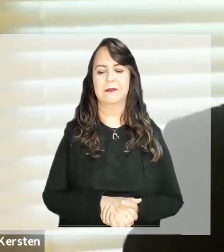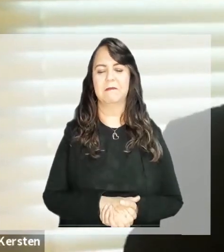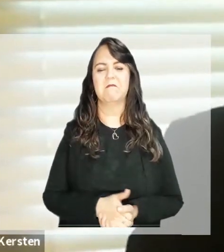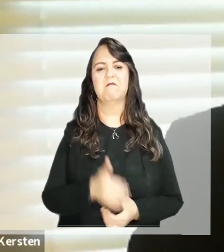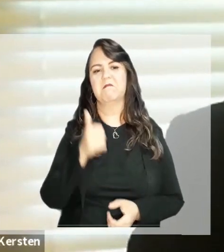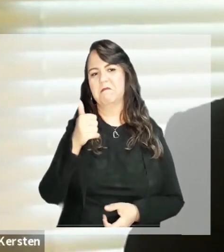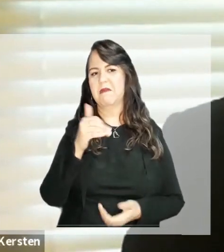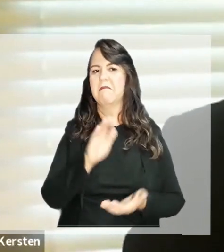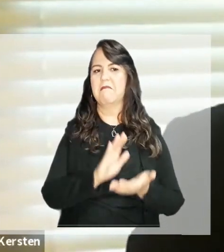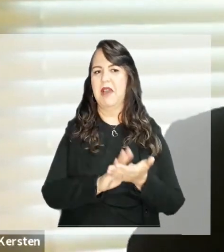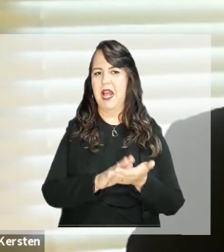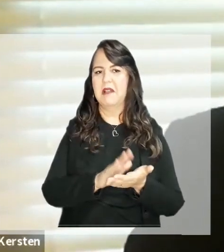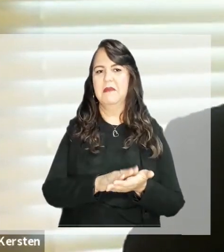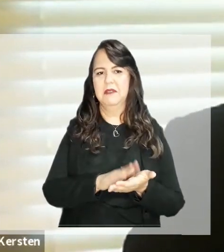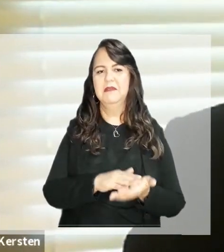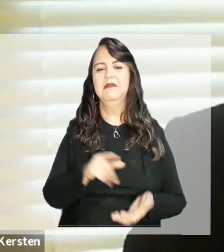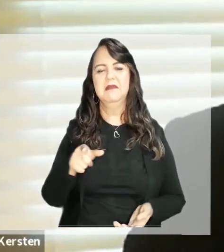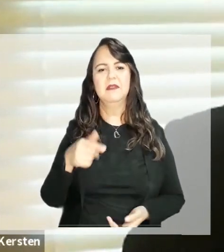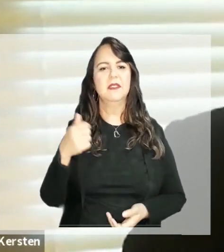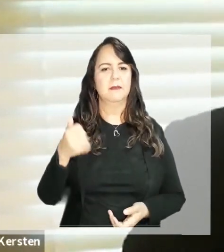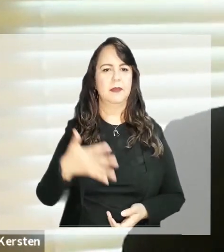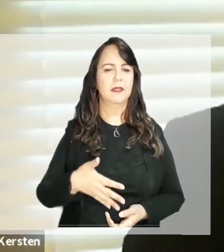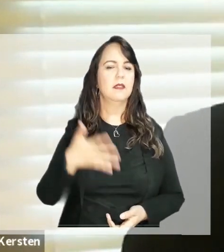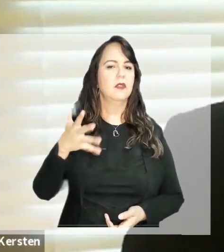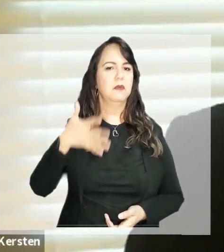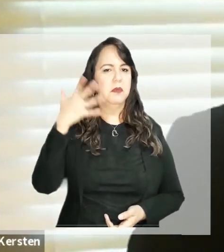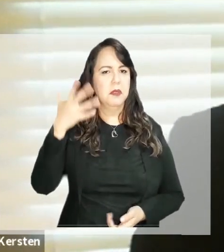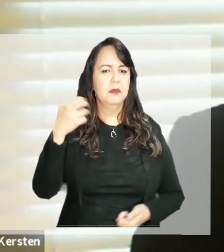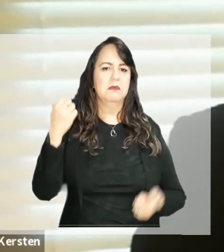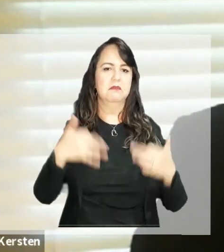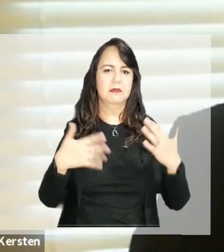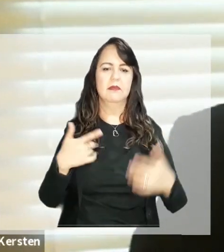todos encantados aqui com a sua fala.